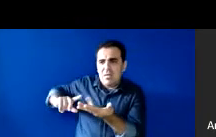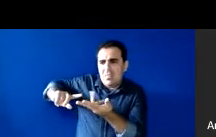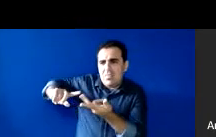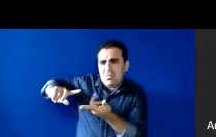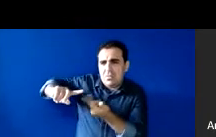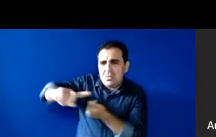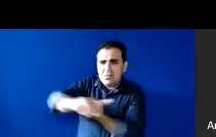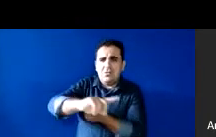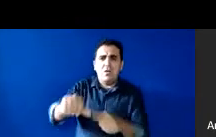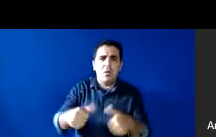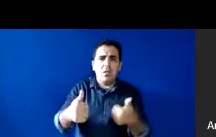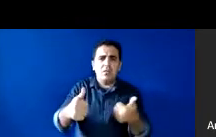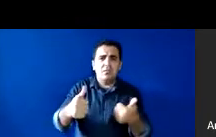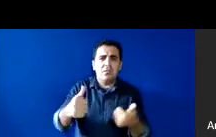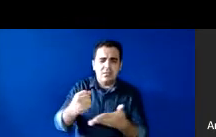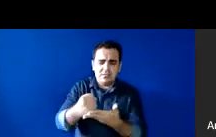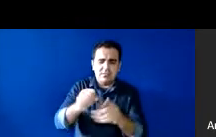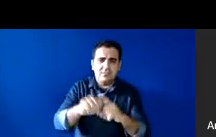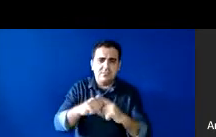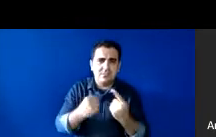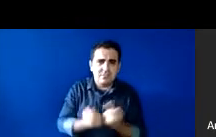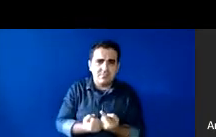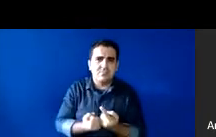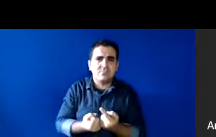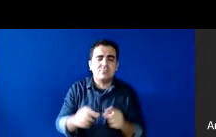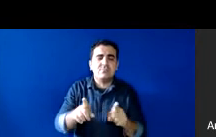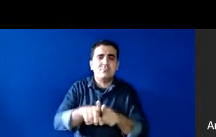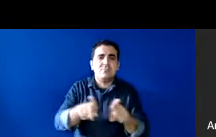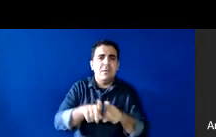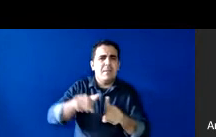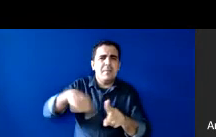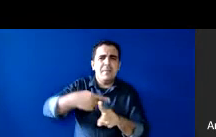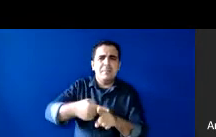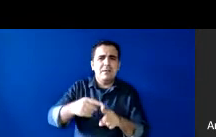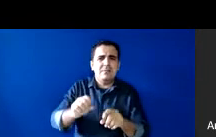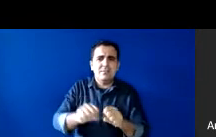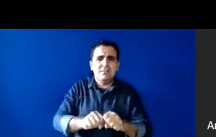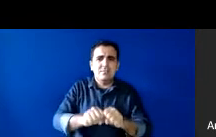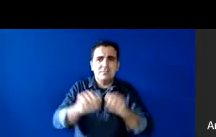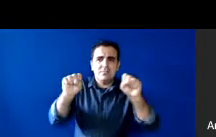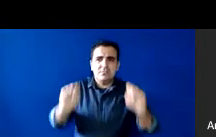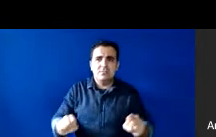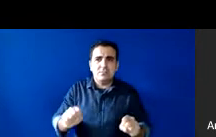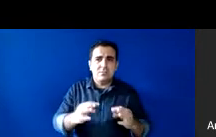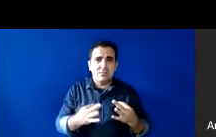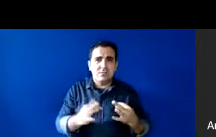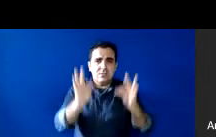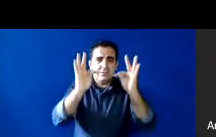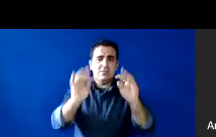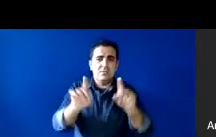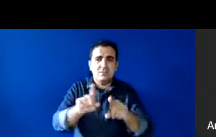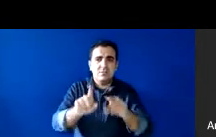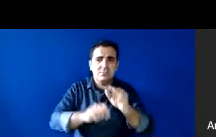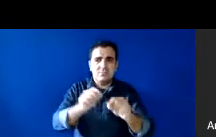na qualidade da assistência, né, na densidade tecnológica dos serviços, são